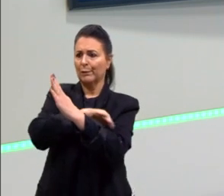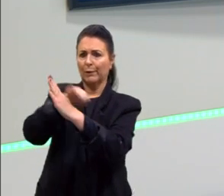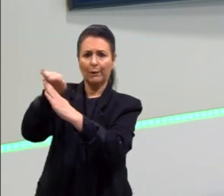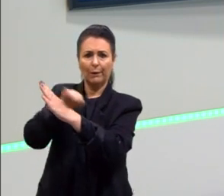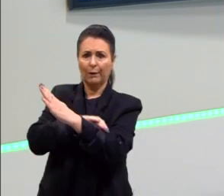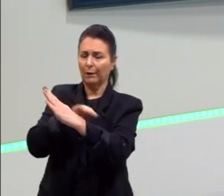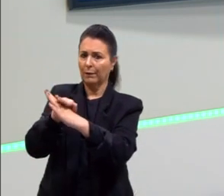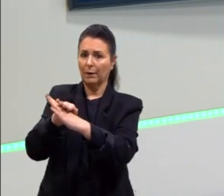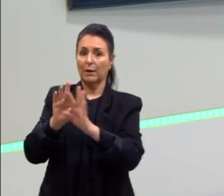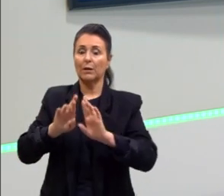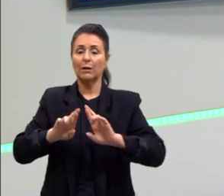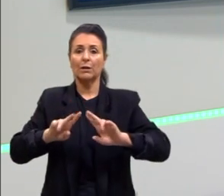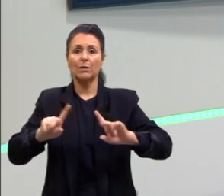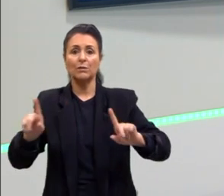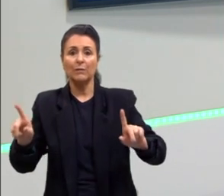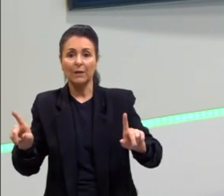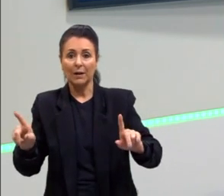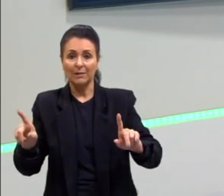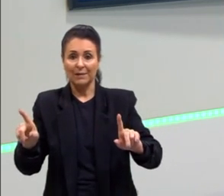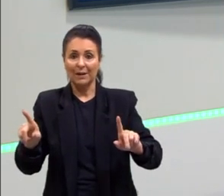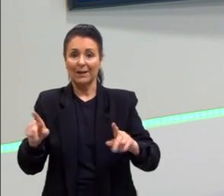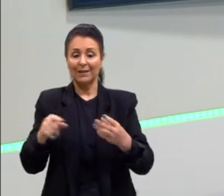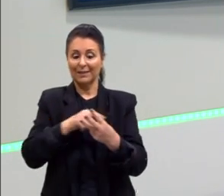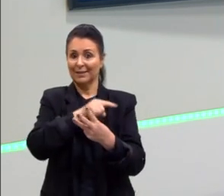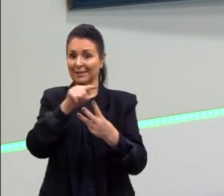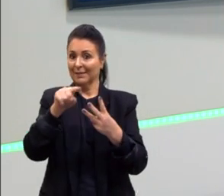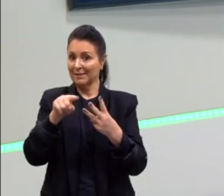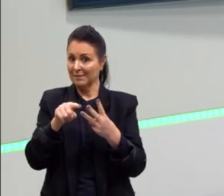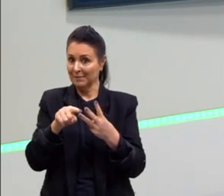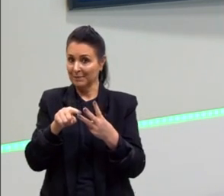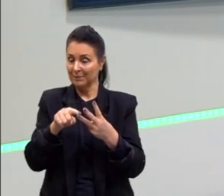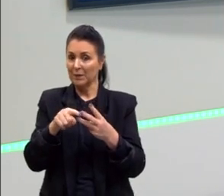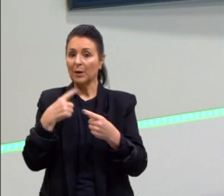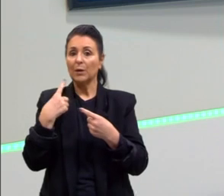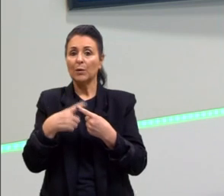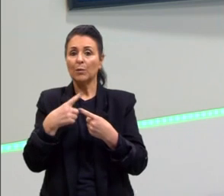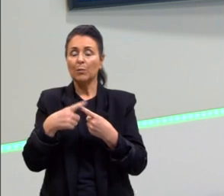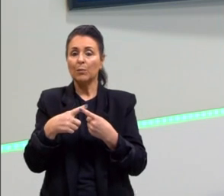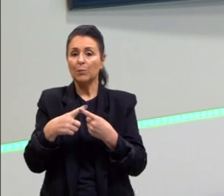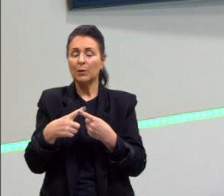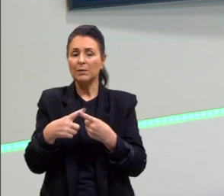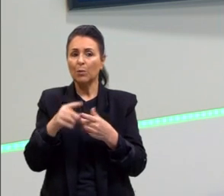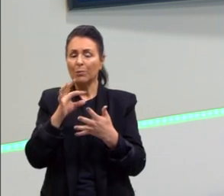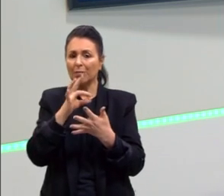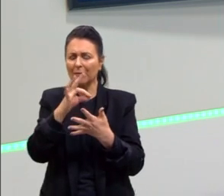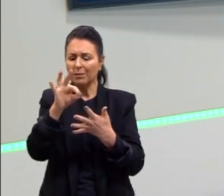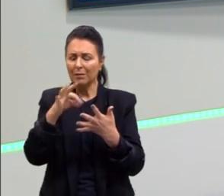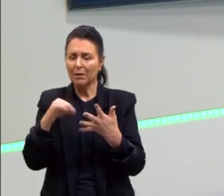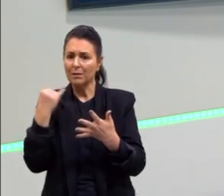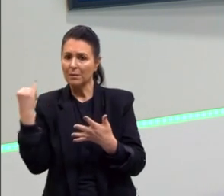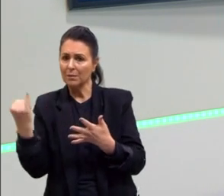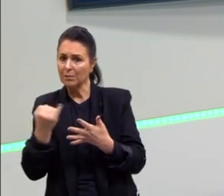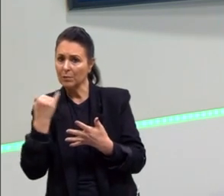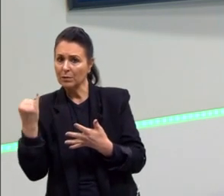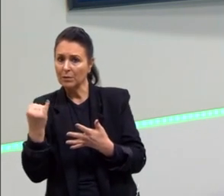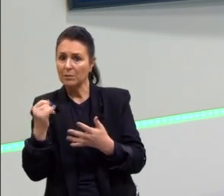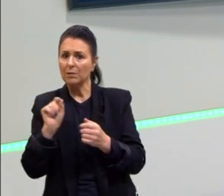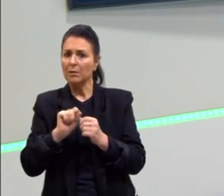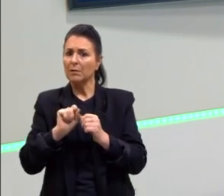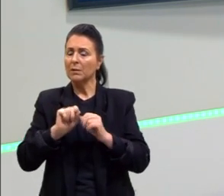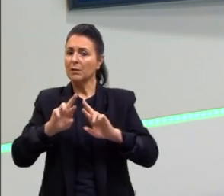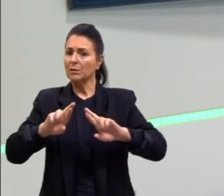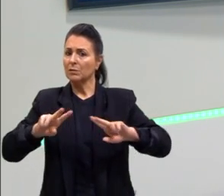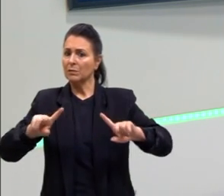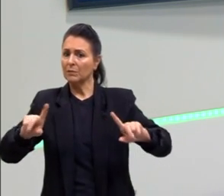diferença entre reta semirreta e segmento porque são as vezes detalhes importantes que fazem